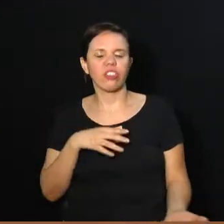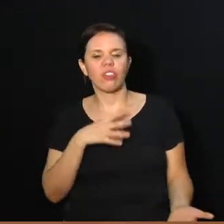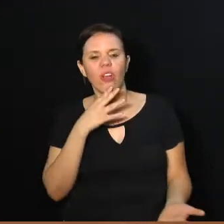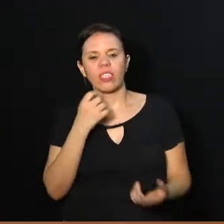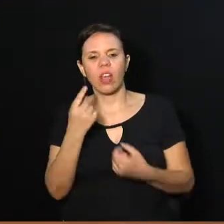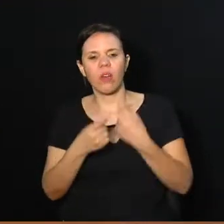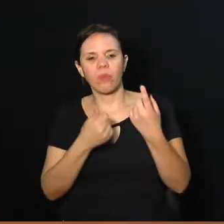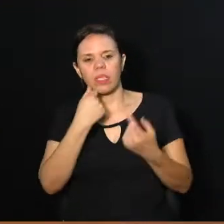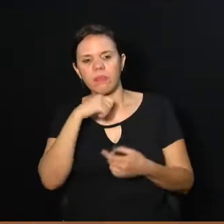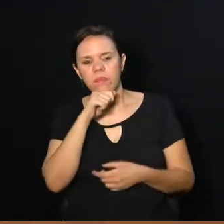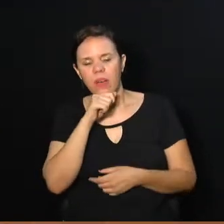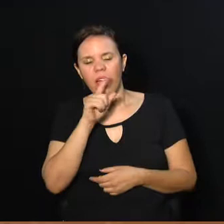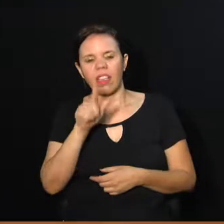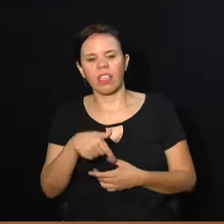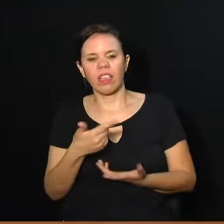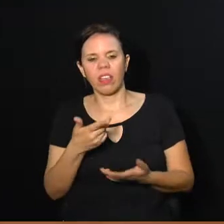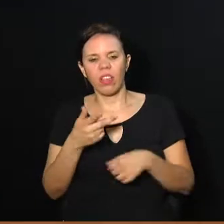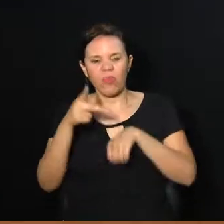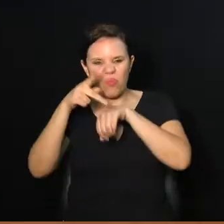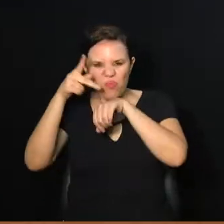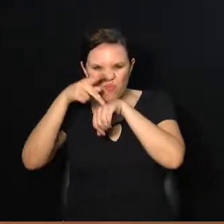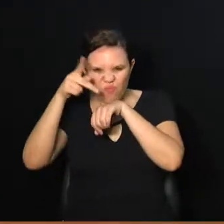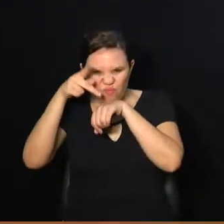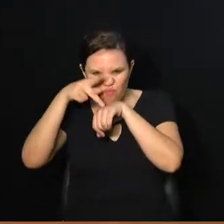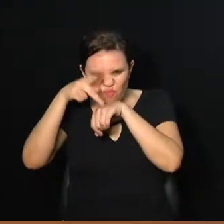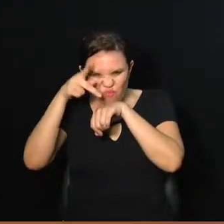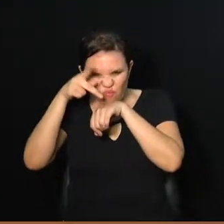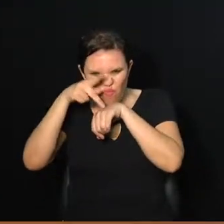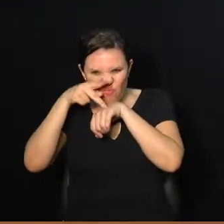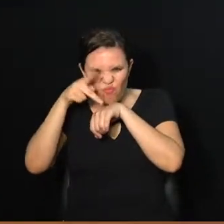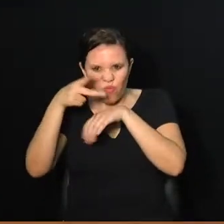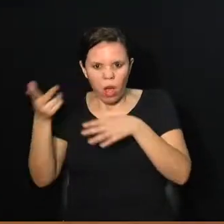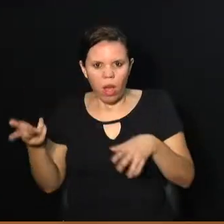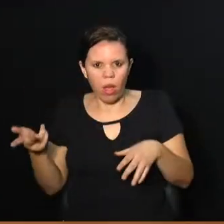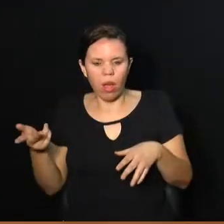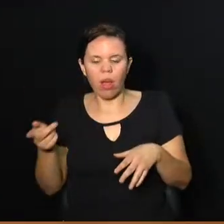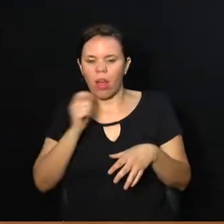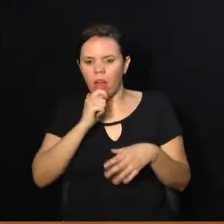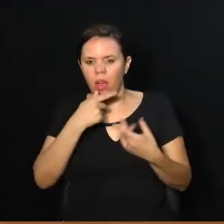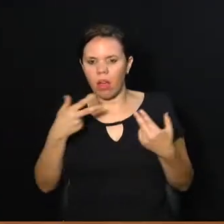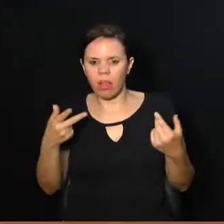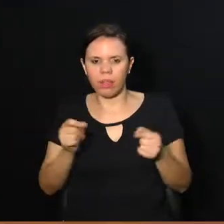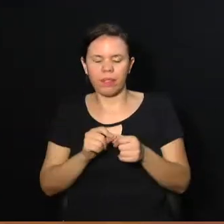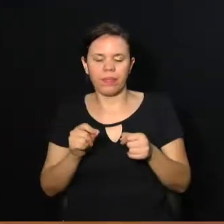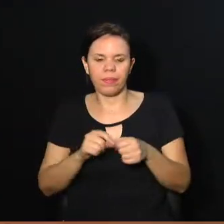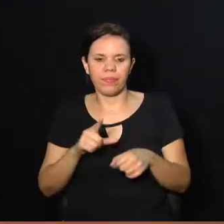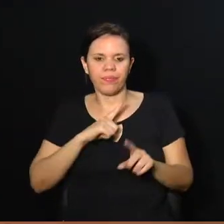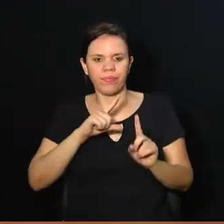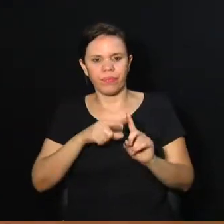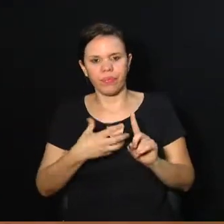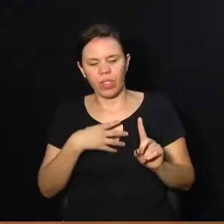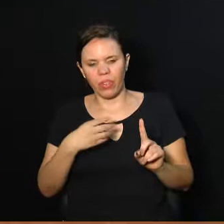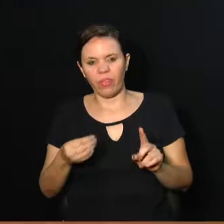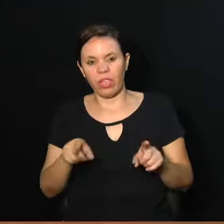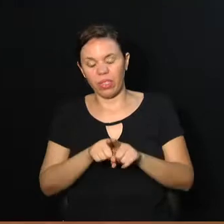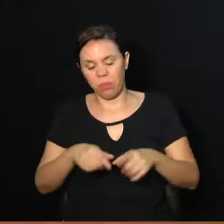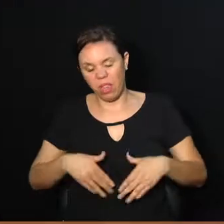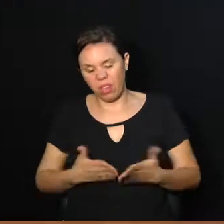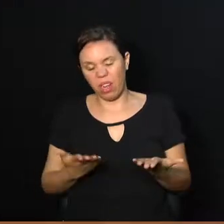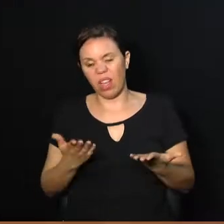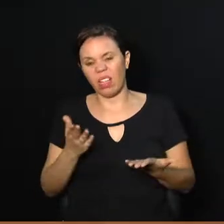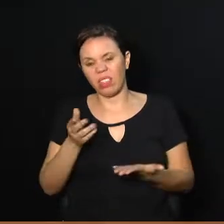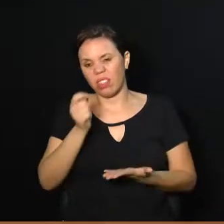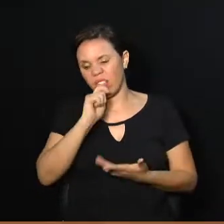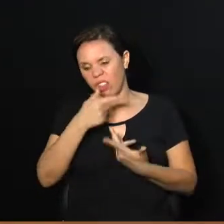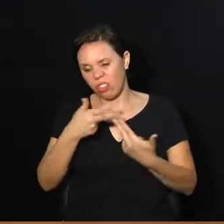Né? São mães que acabam tendo filhos, né, com abstinência, já